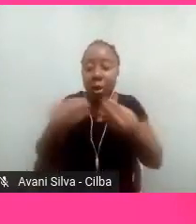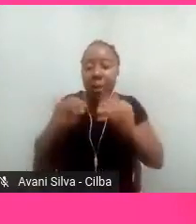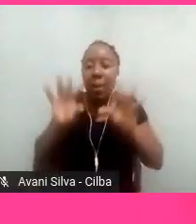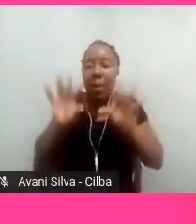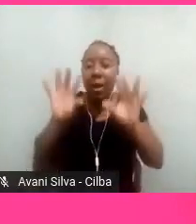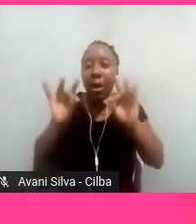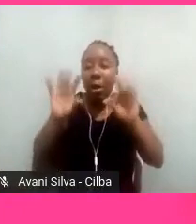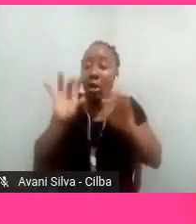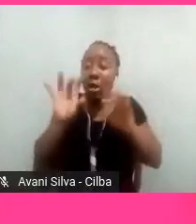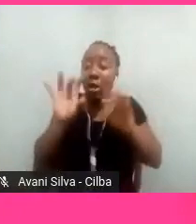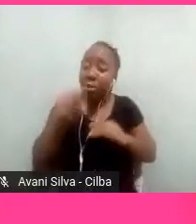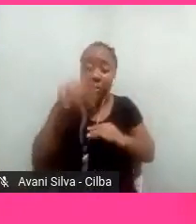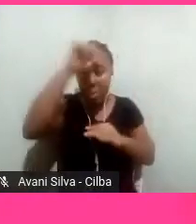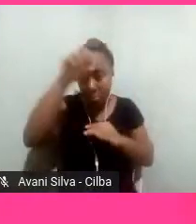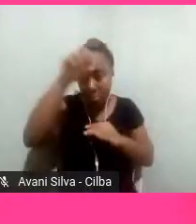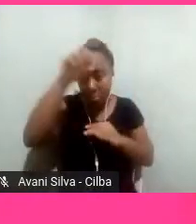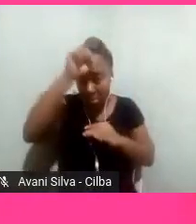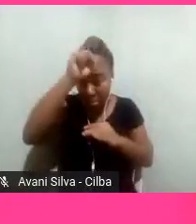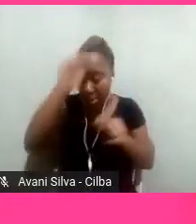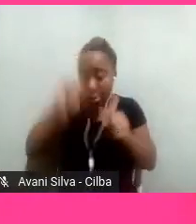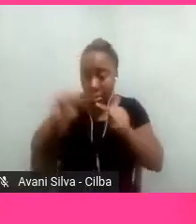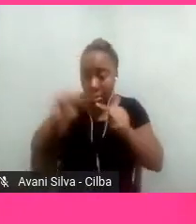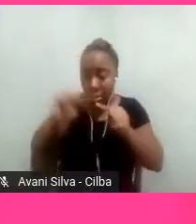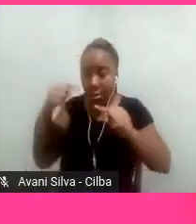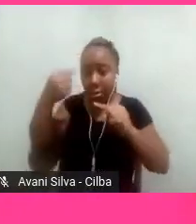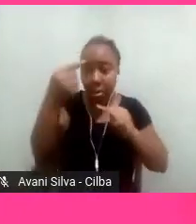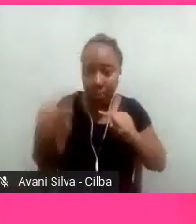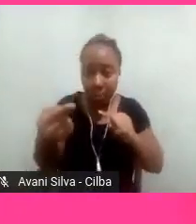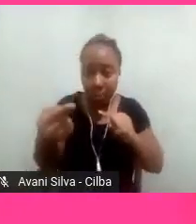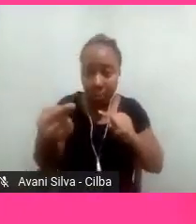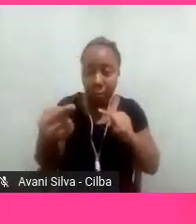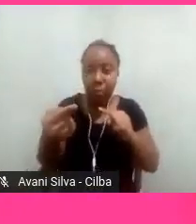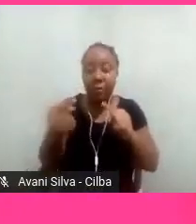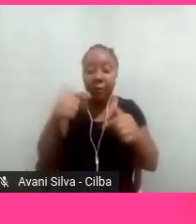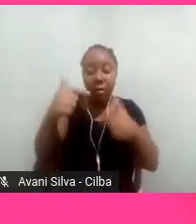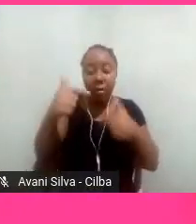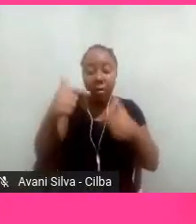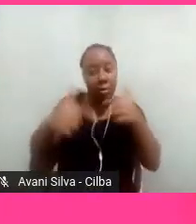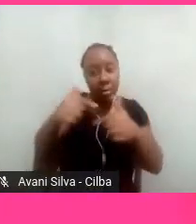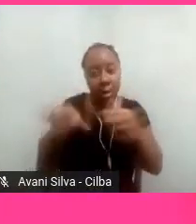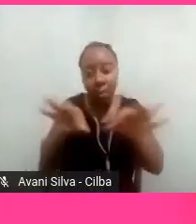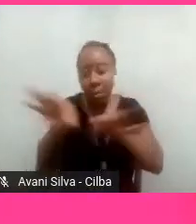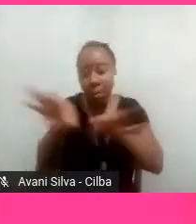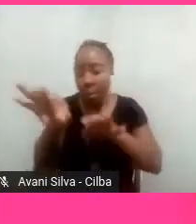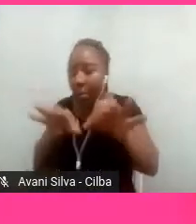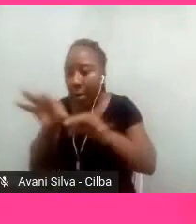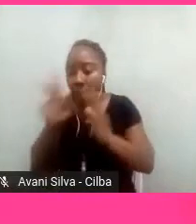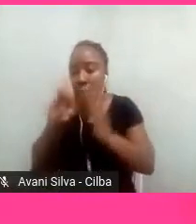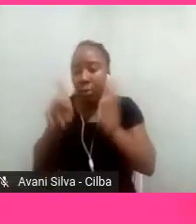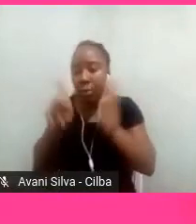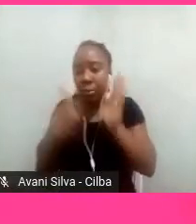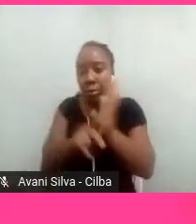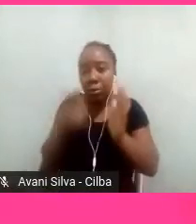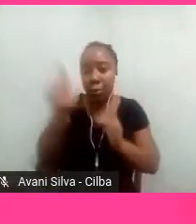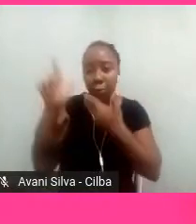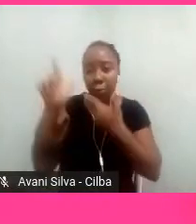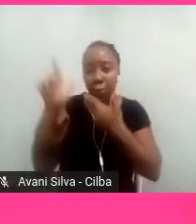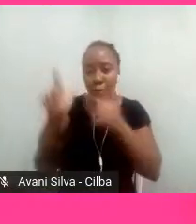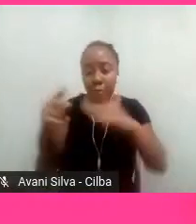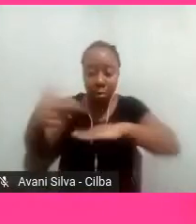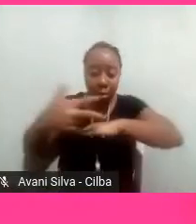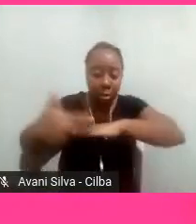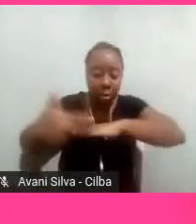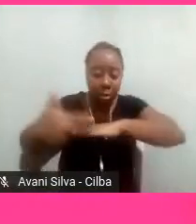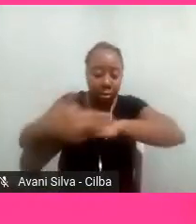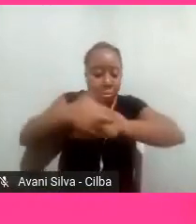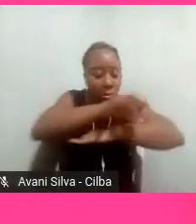mesmo. Depois, vocês vão trabalhar com outros projetos, vocês vão ver que o recorte de dobra e